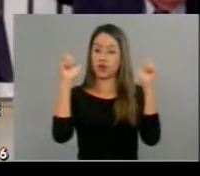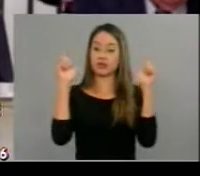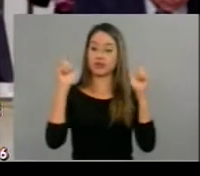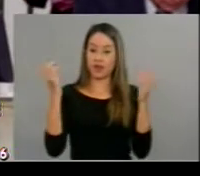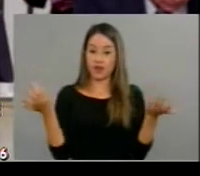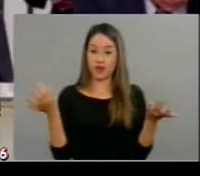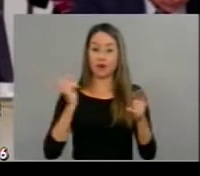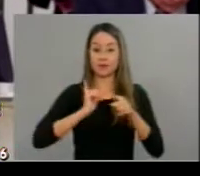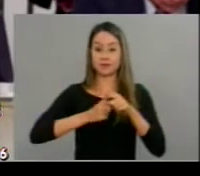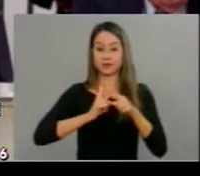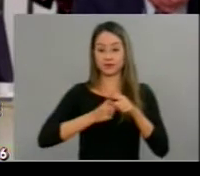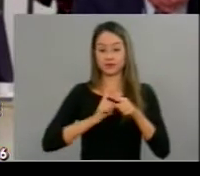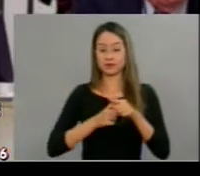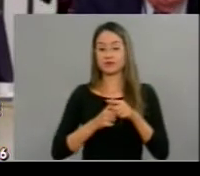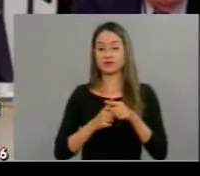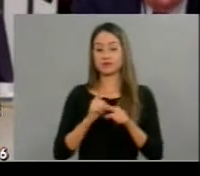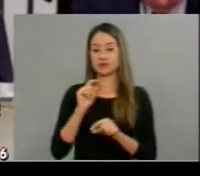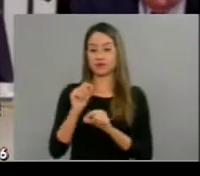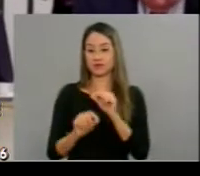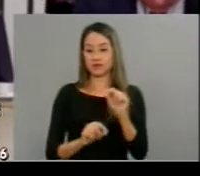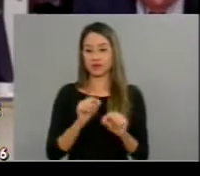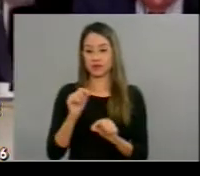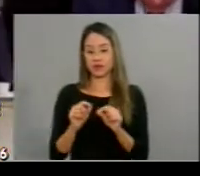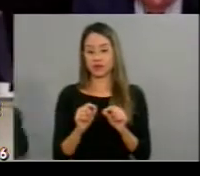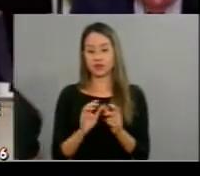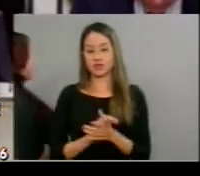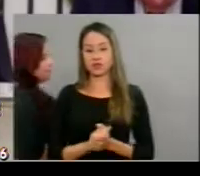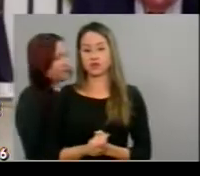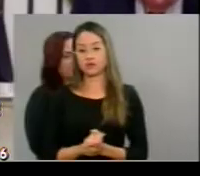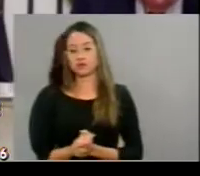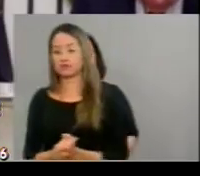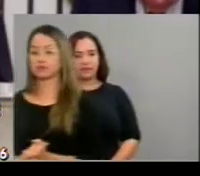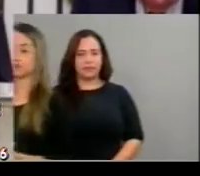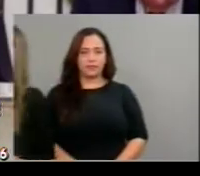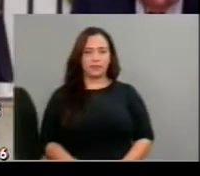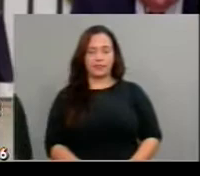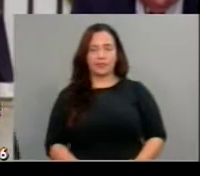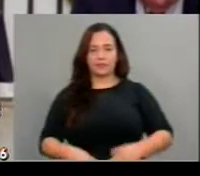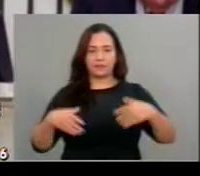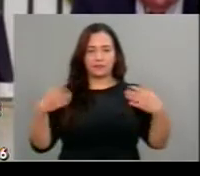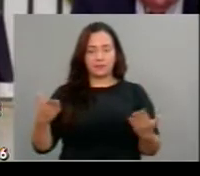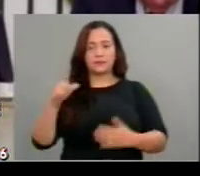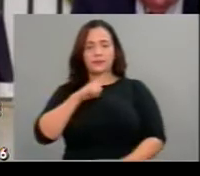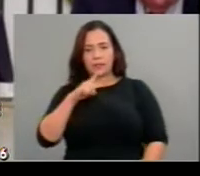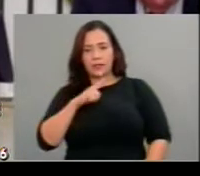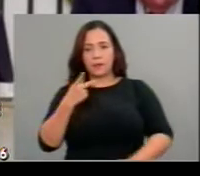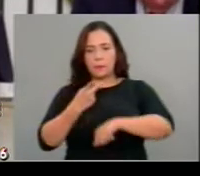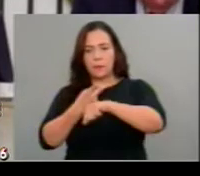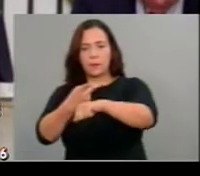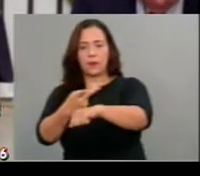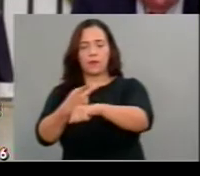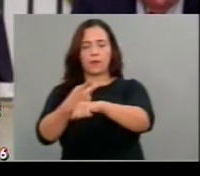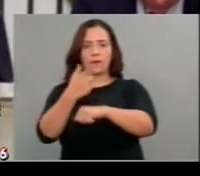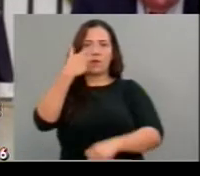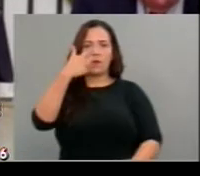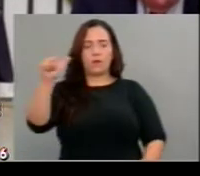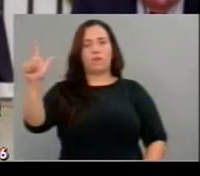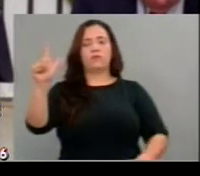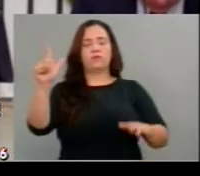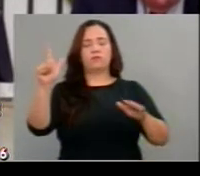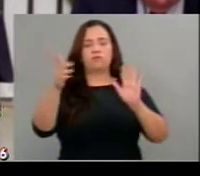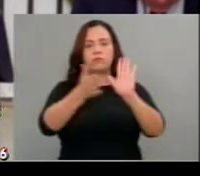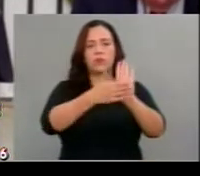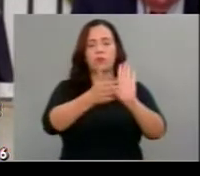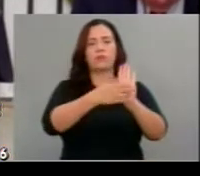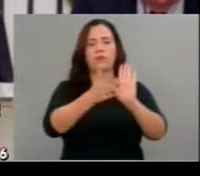essas compensações fiscais também aí tem outro caminho de sangramento do dinheiro público, assim